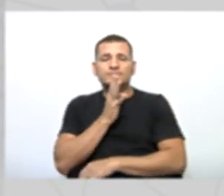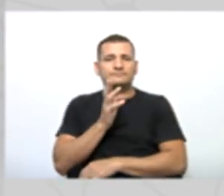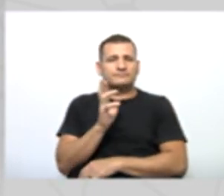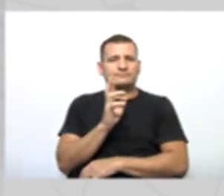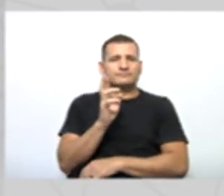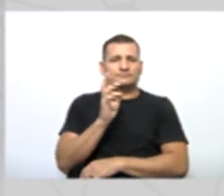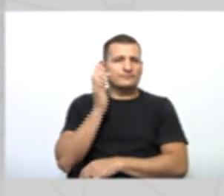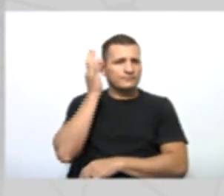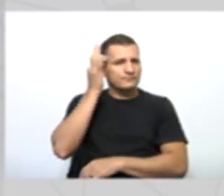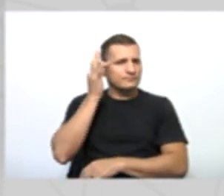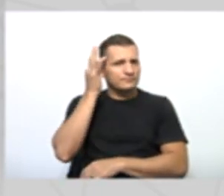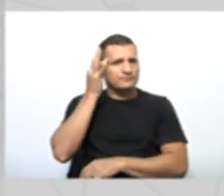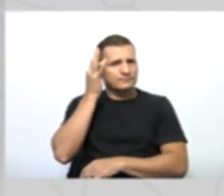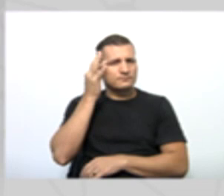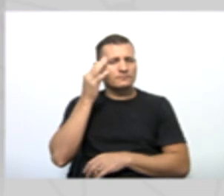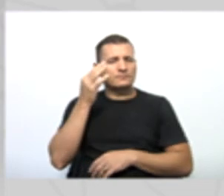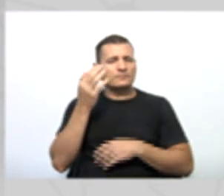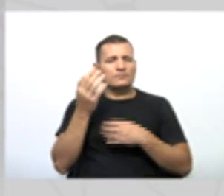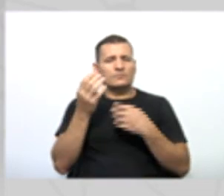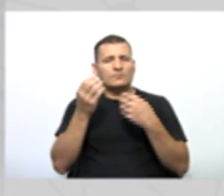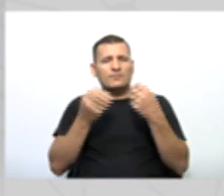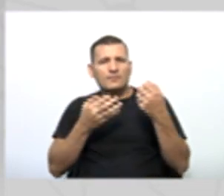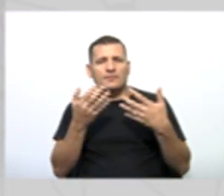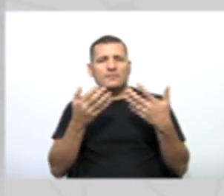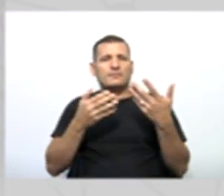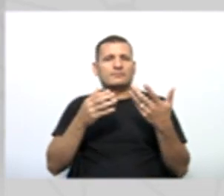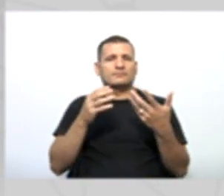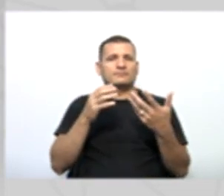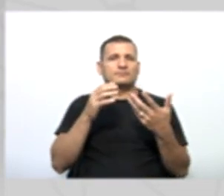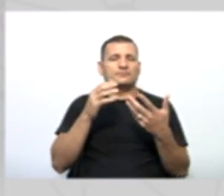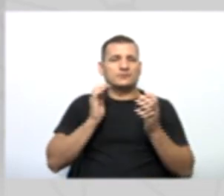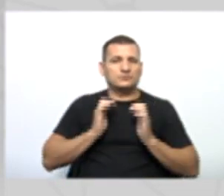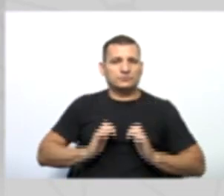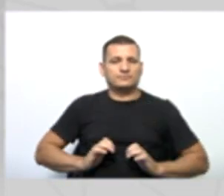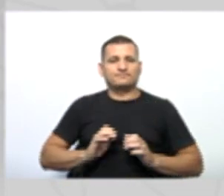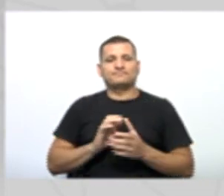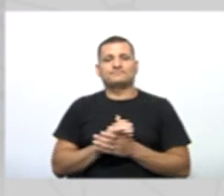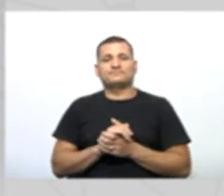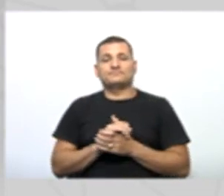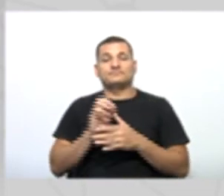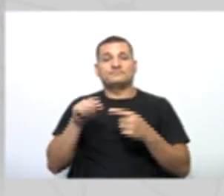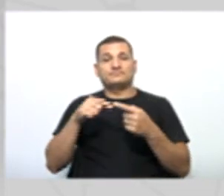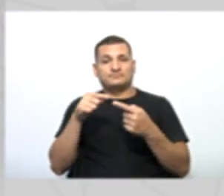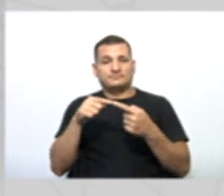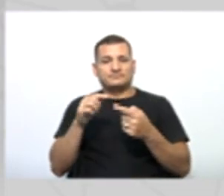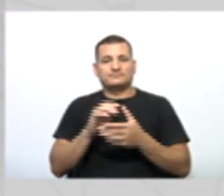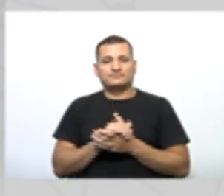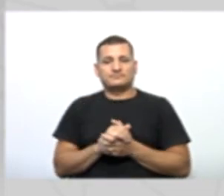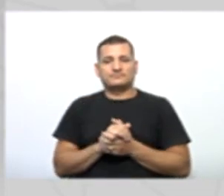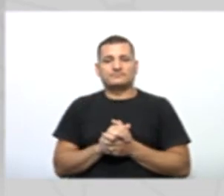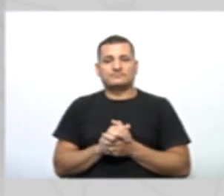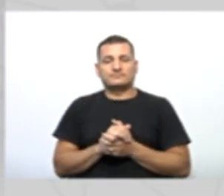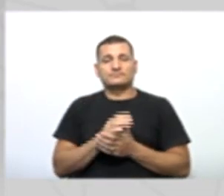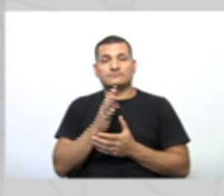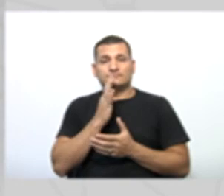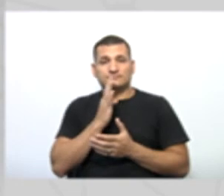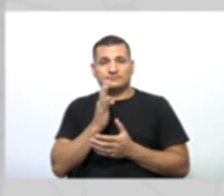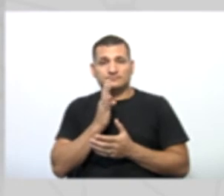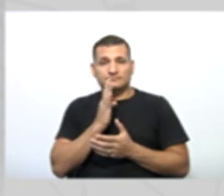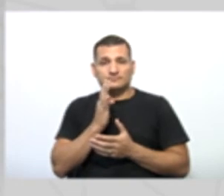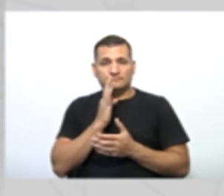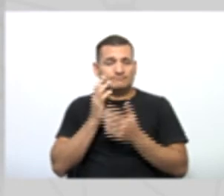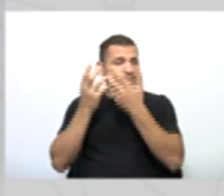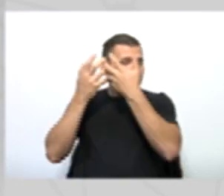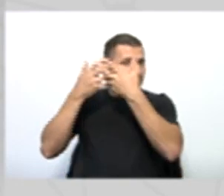que trabalharam essa temática da ética e com os seguintes objetivos: conhecer o início da reflexão sobre ética